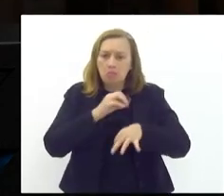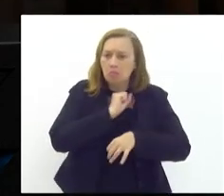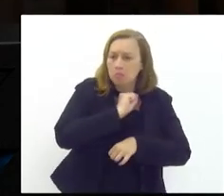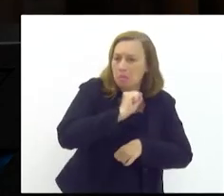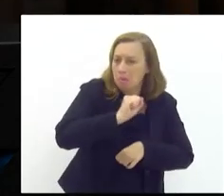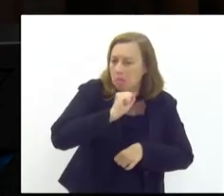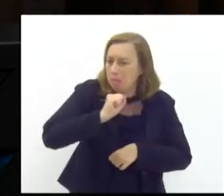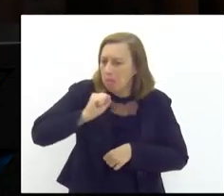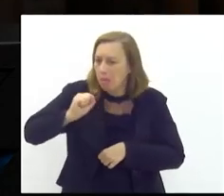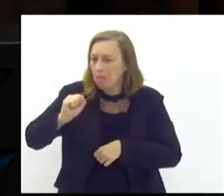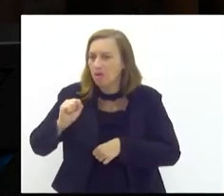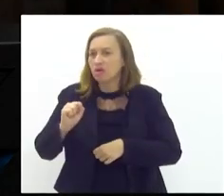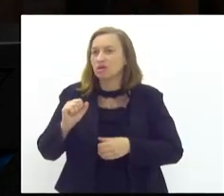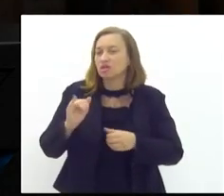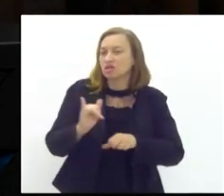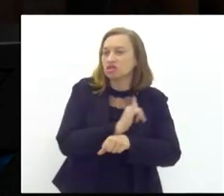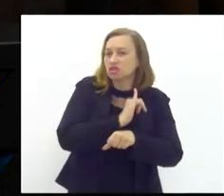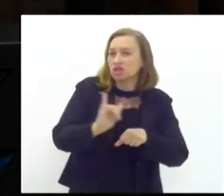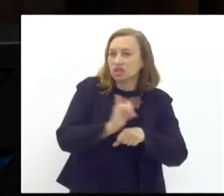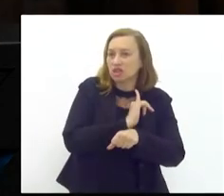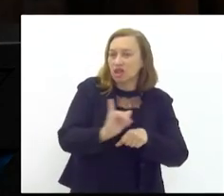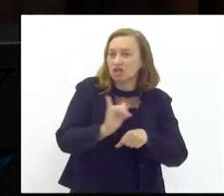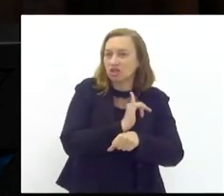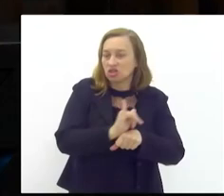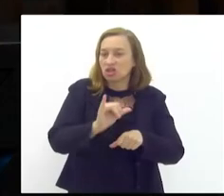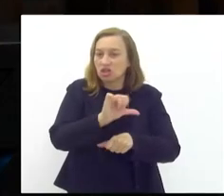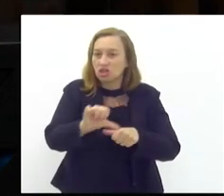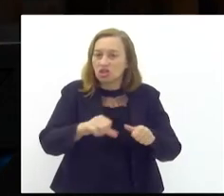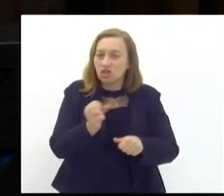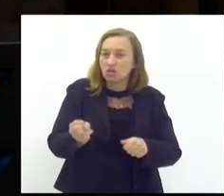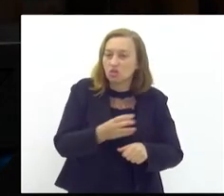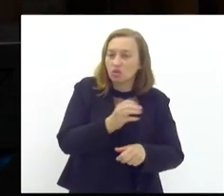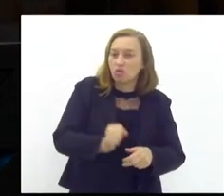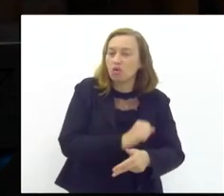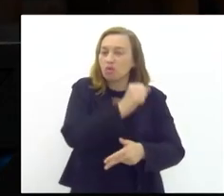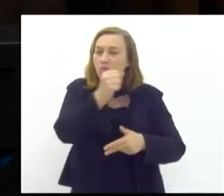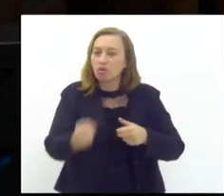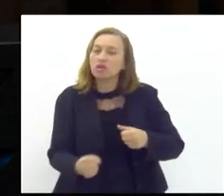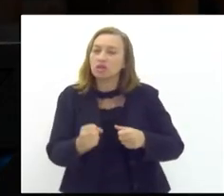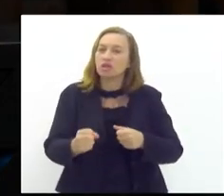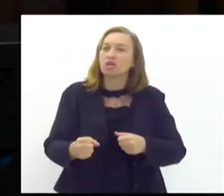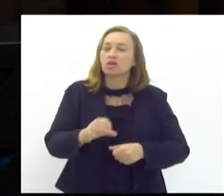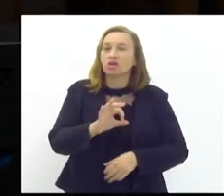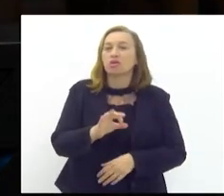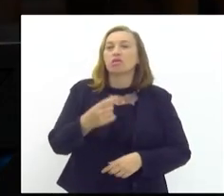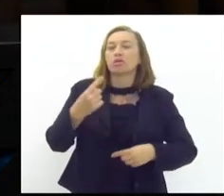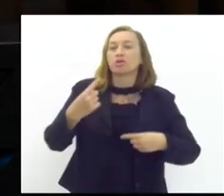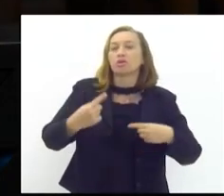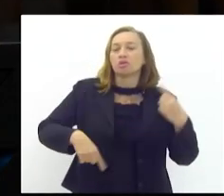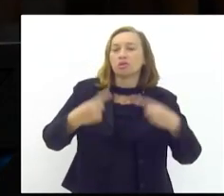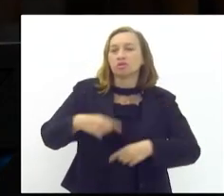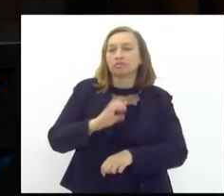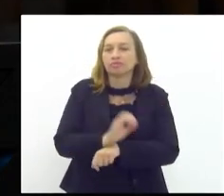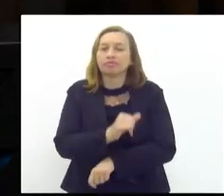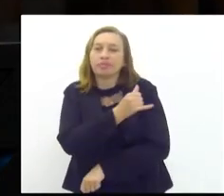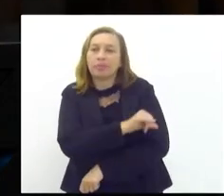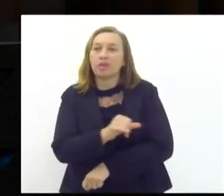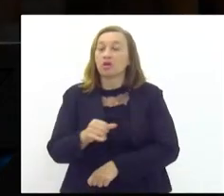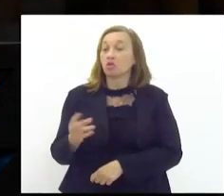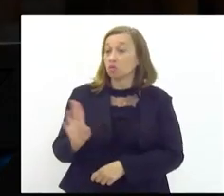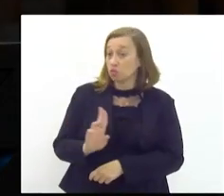matança como estratégia de manutenção do seu poder político no estado do Rio de Janeiro e o nome dessa pessoa